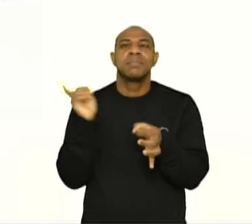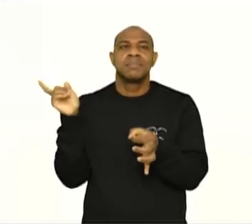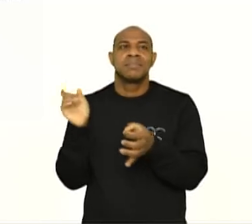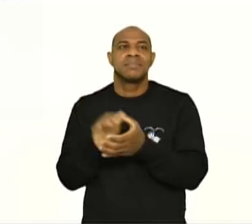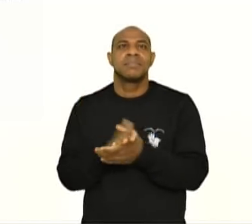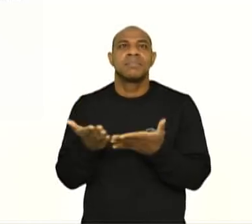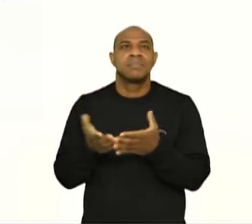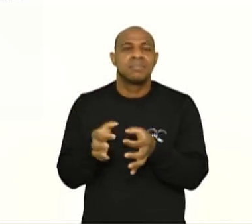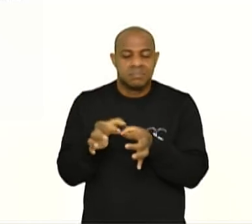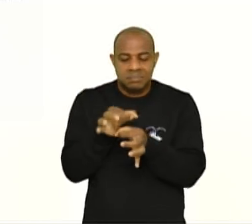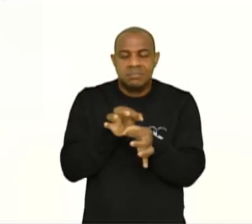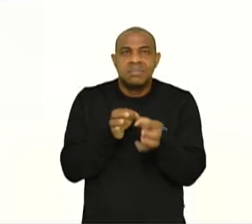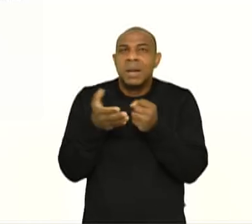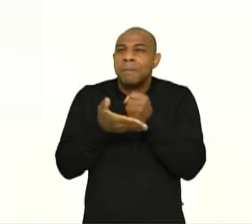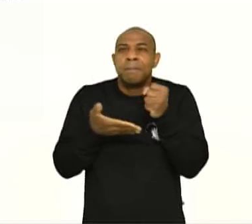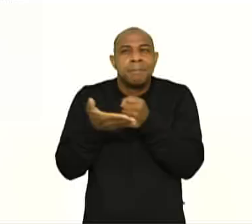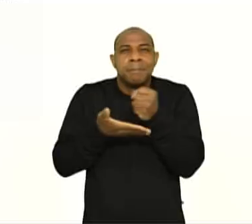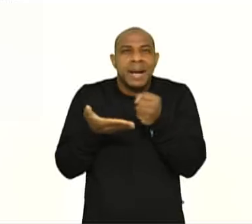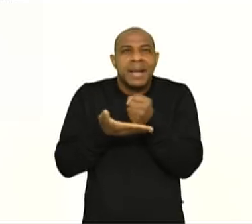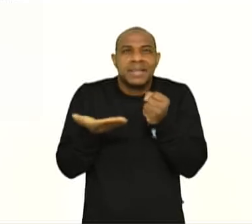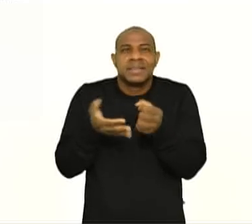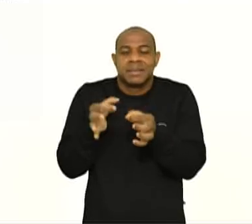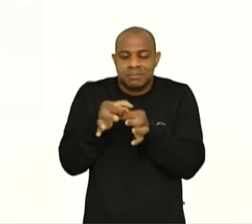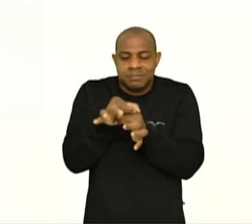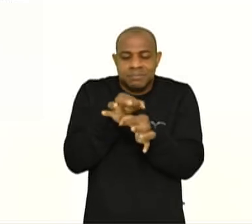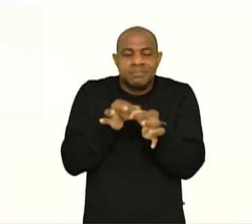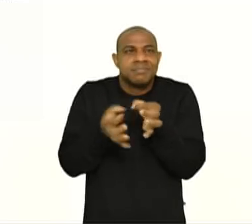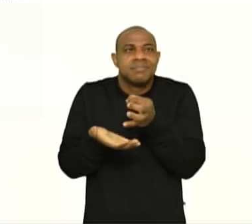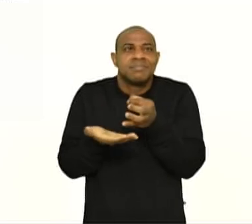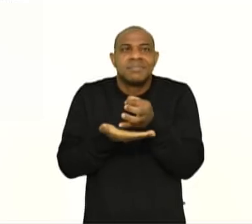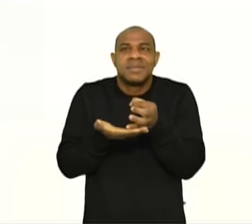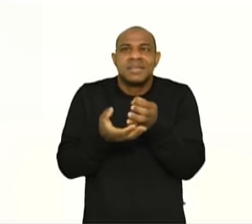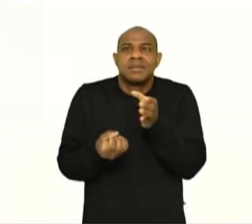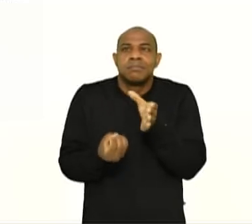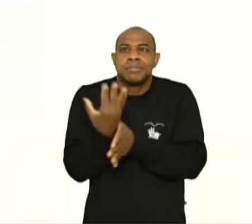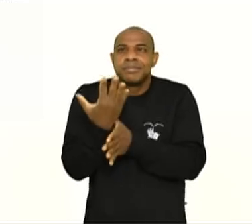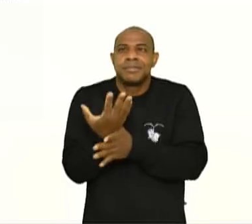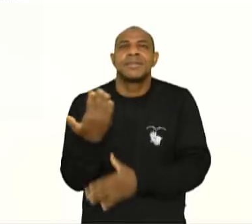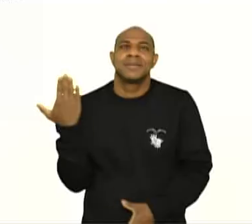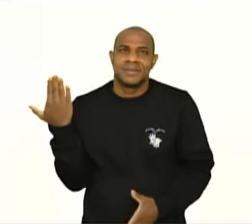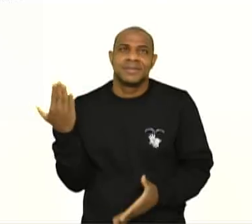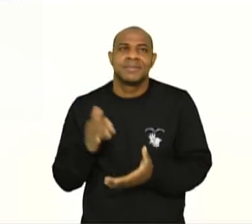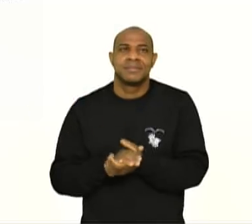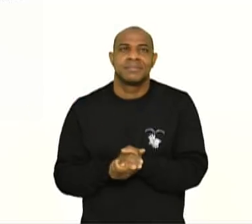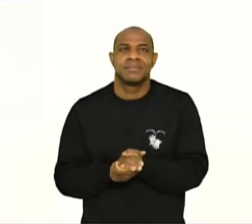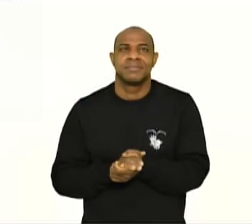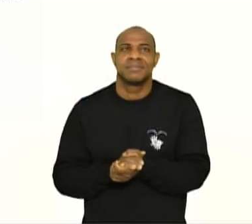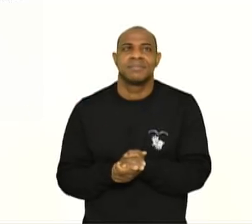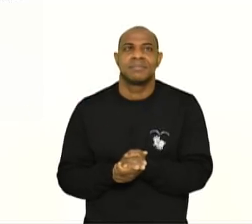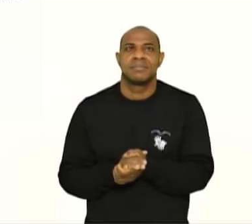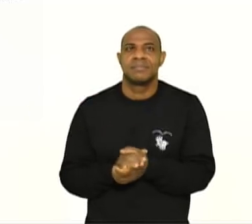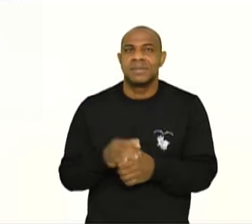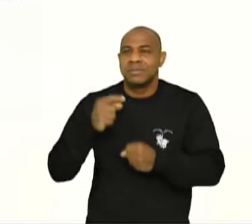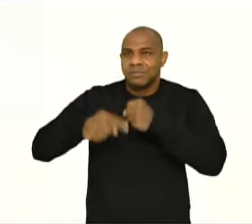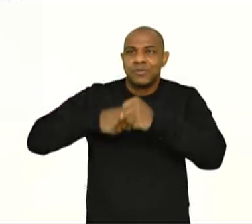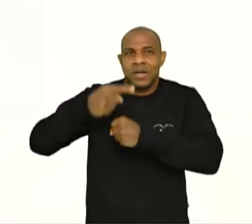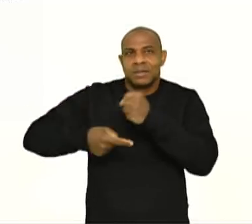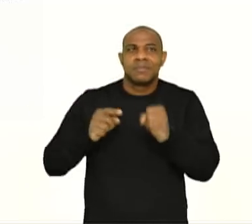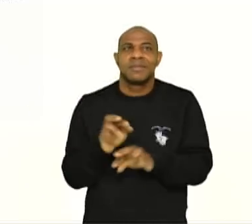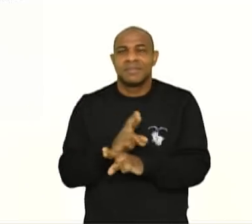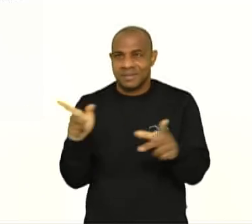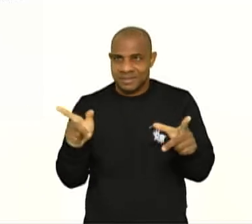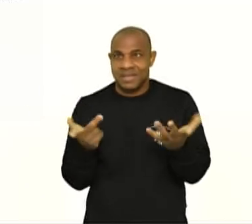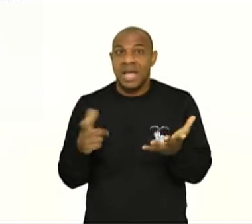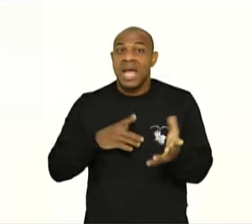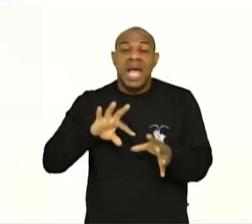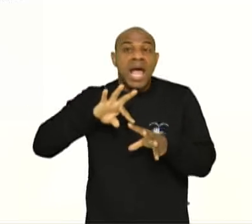a unidade básica do ser vivo, unidade assim, funcional, né? Já esquece o átomo, né? O átomo é de tudo